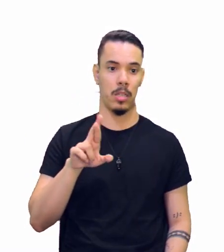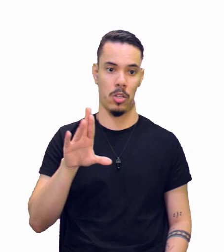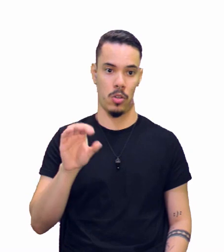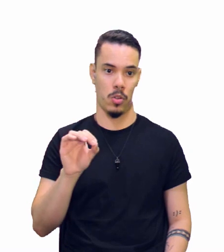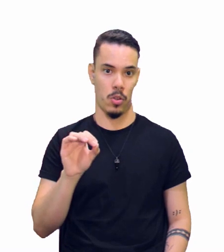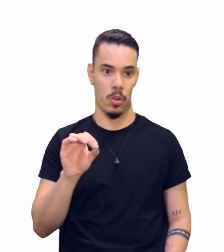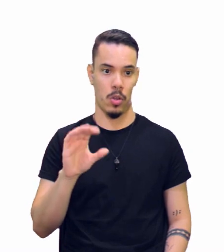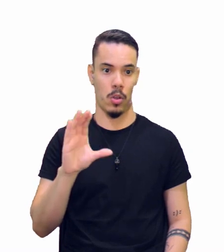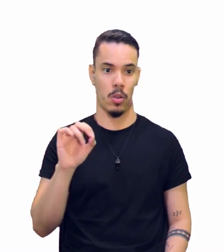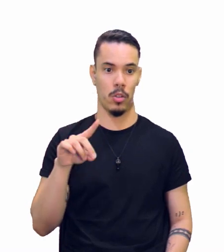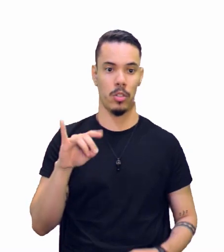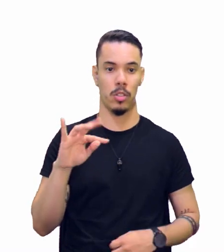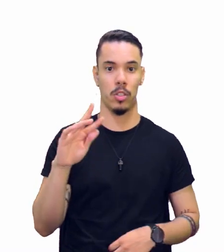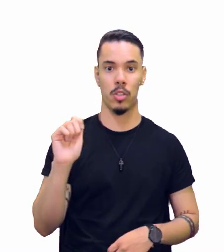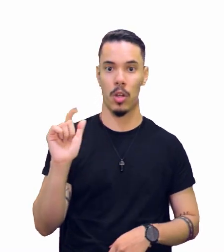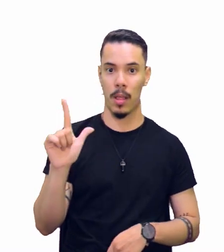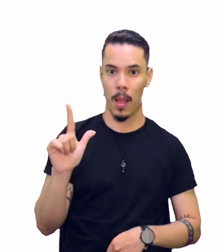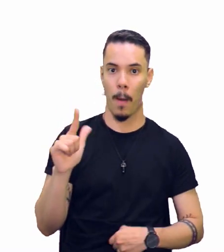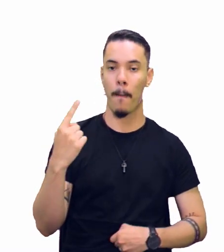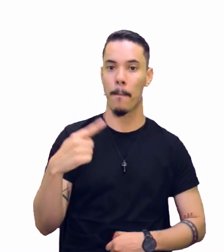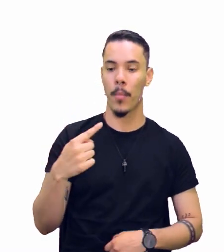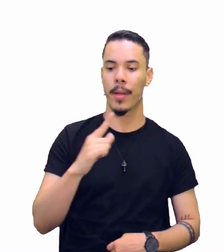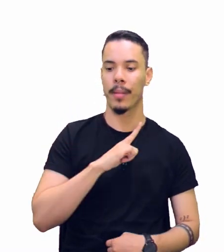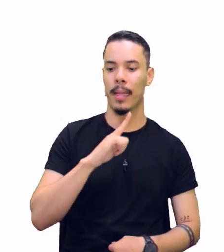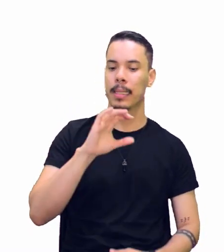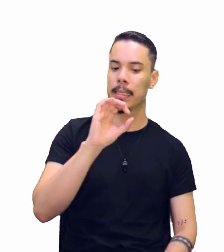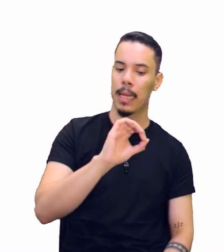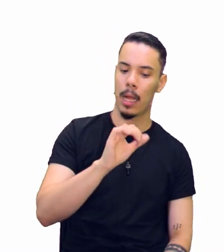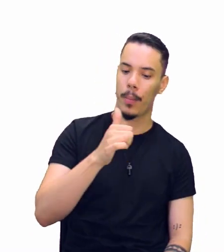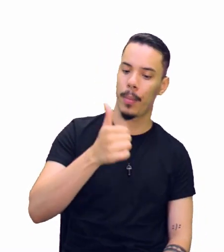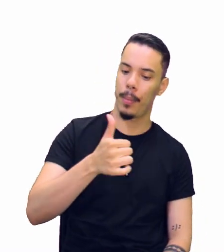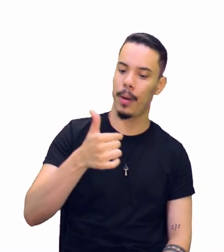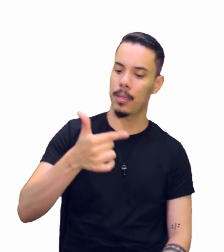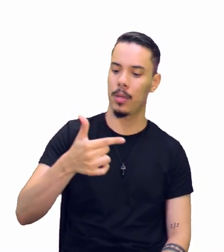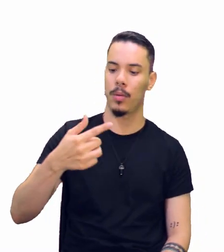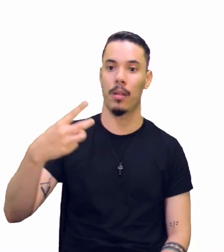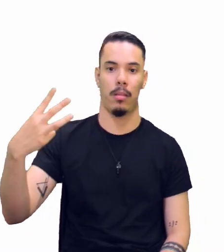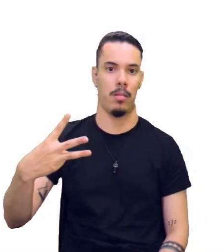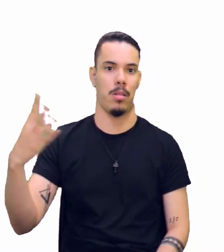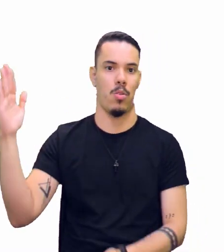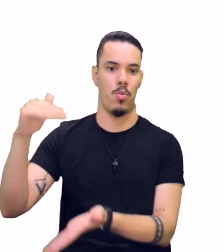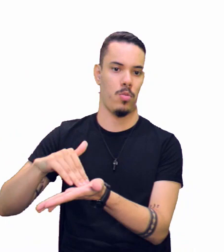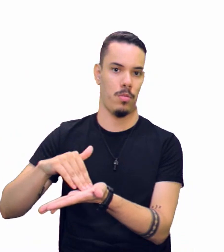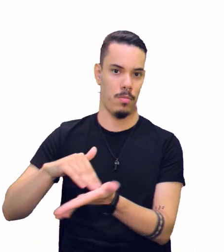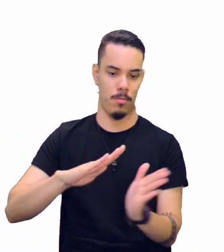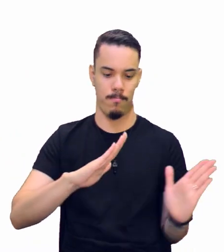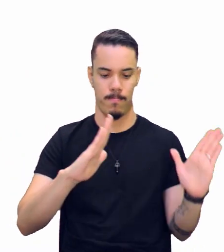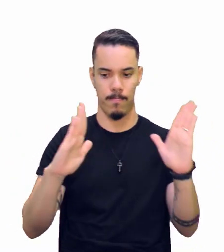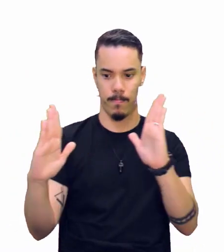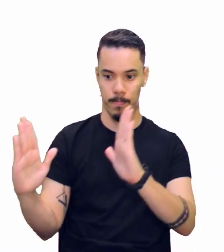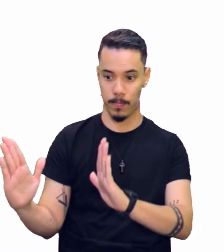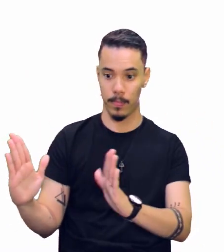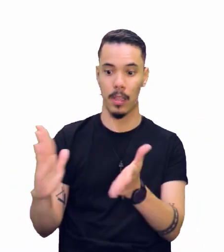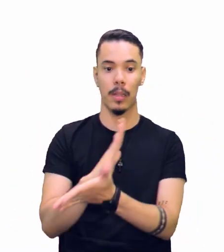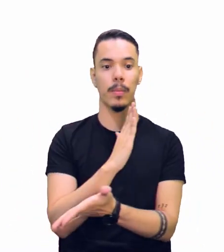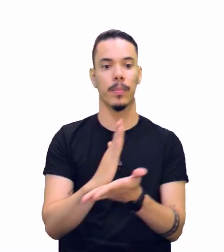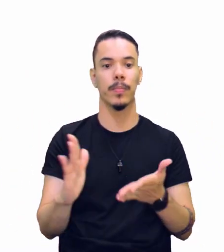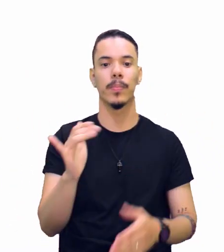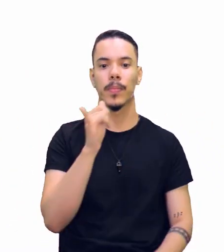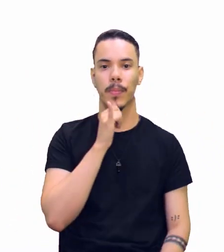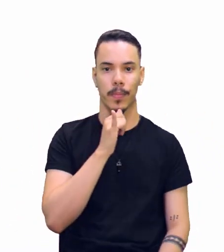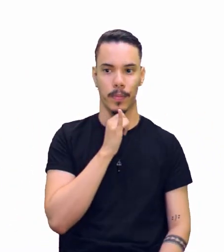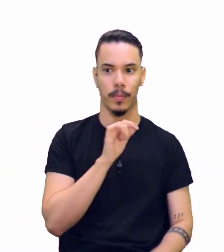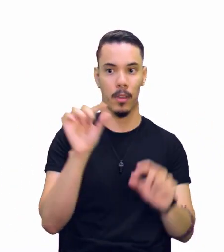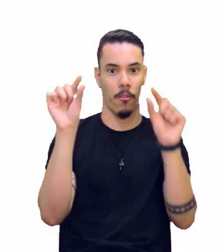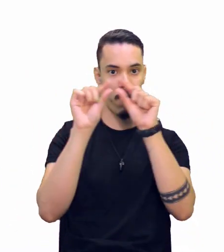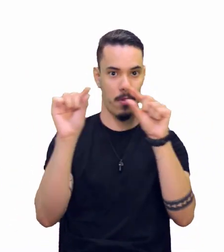segue uma ordem aí de zero, primeira, segunda, até a última, que é a terceira condicional. Alguns exemplos de frases com ele.